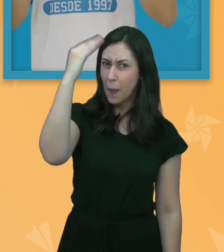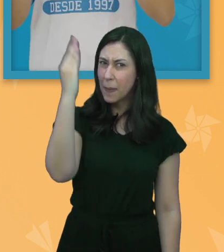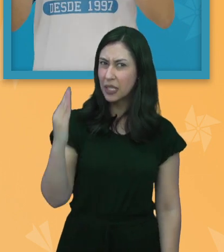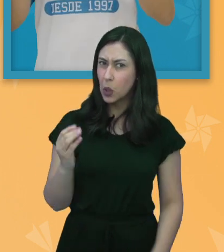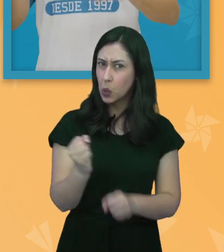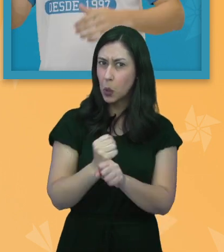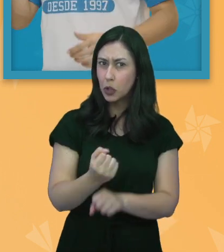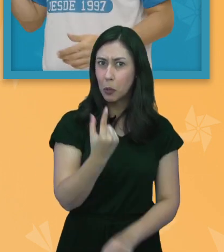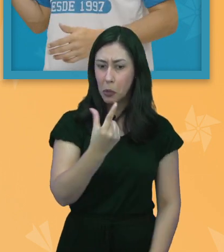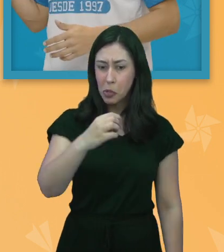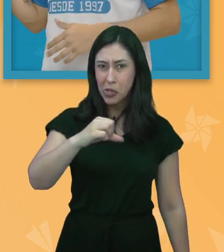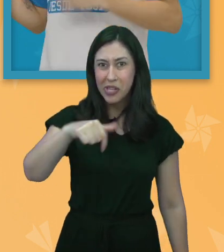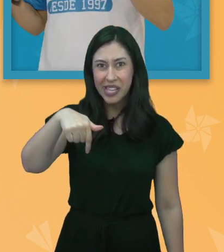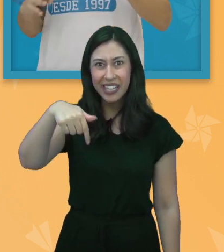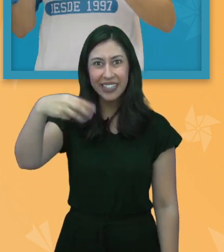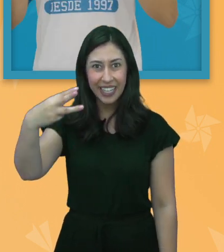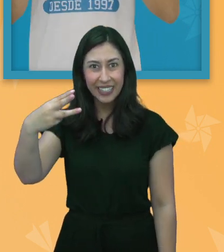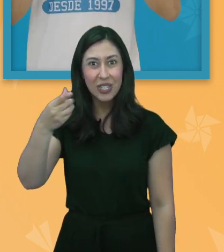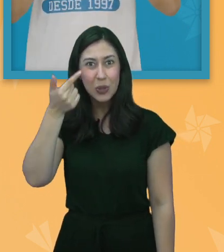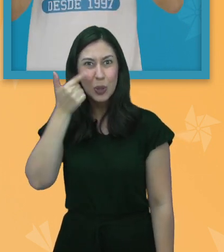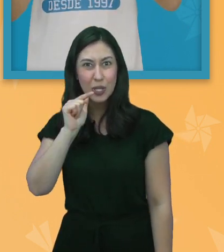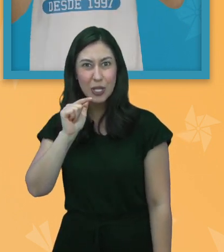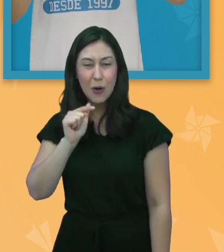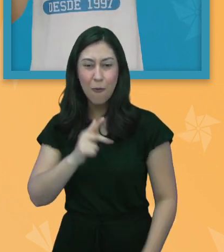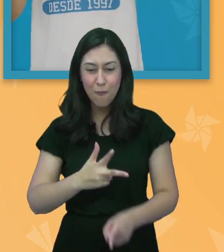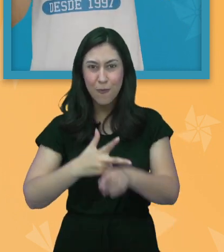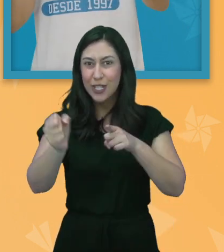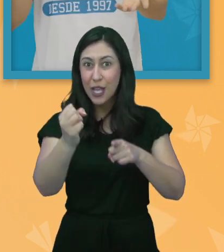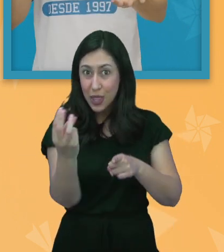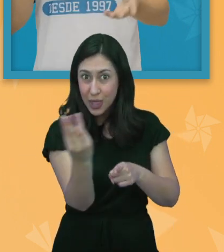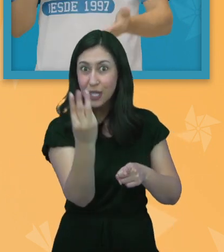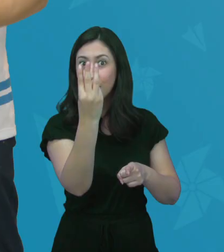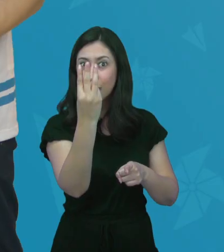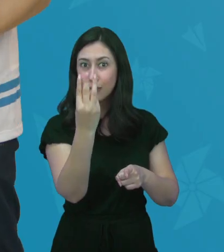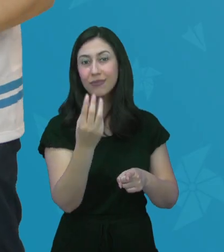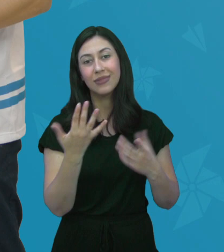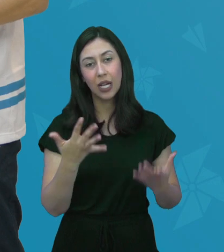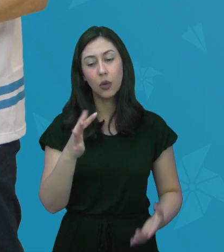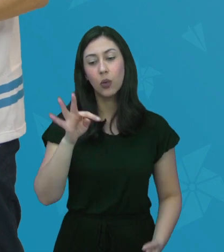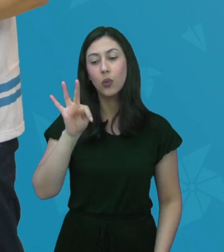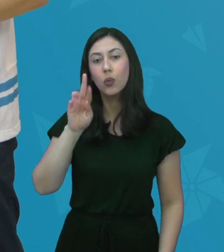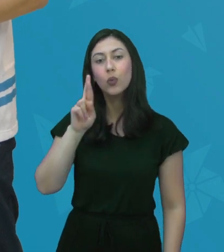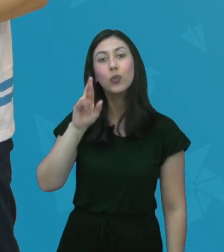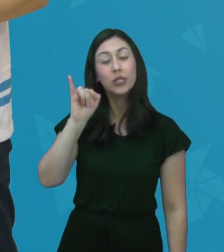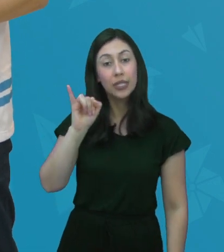70, 3. E também tem o polifásico, que são para 4 fases ou mais.